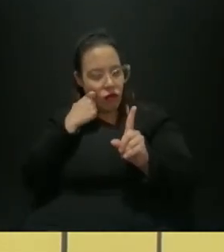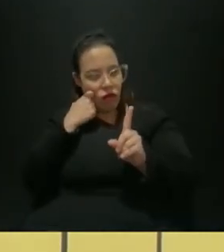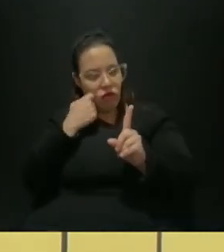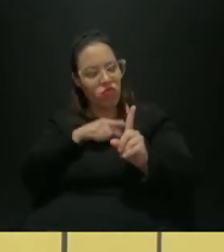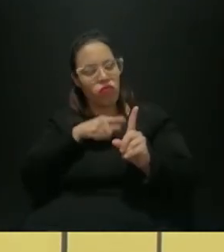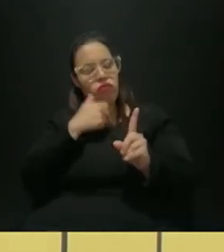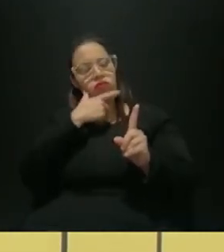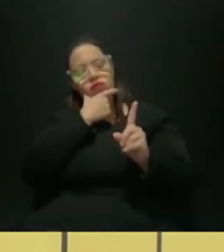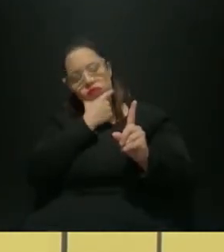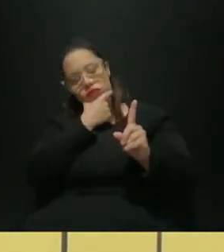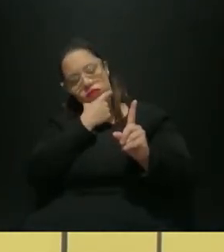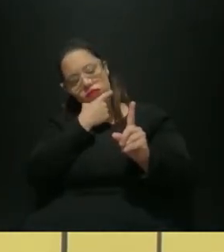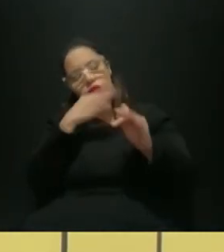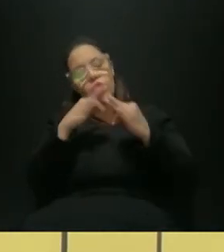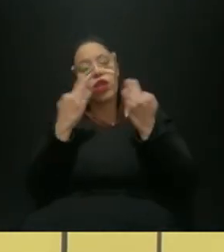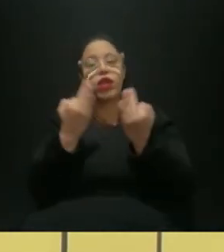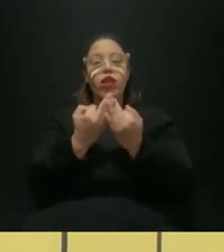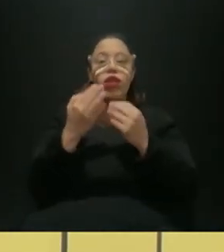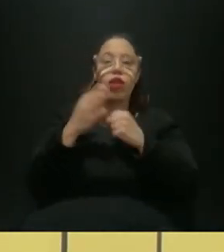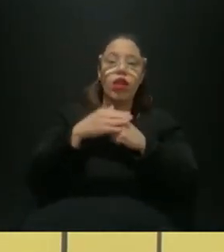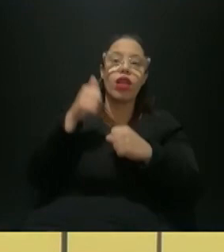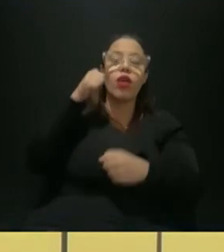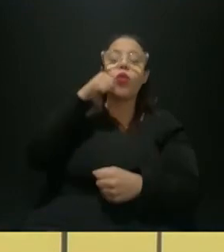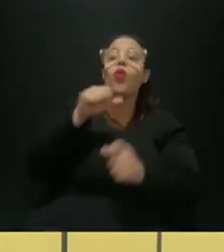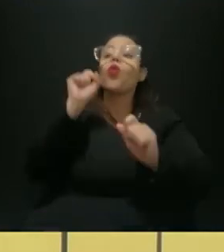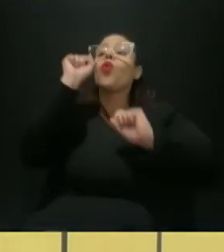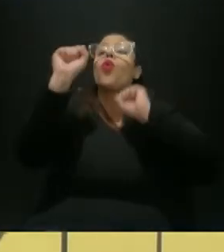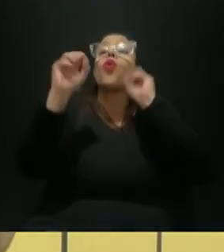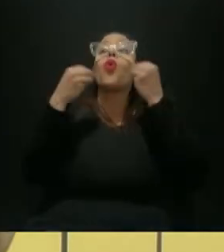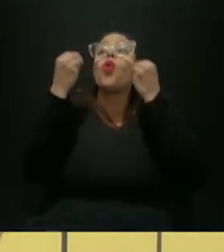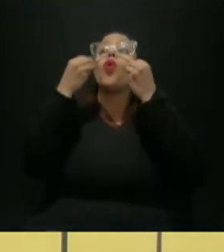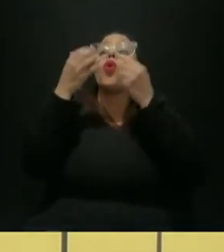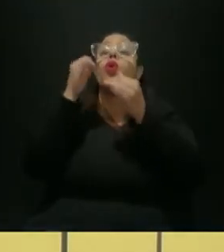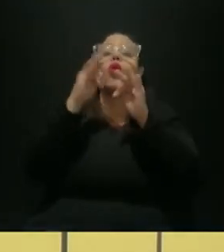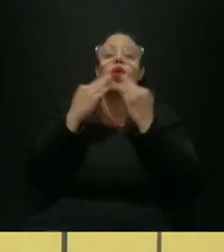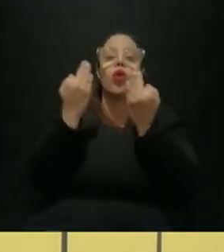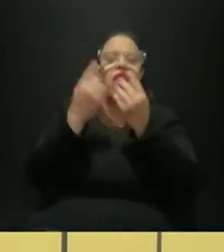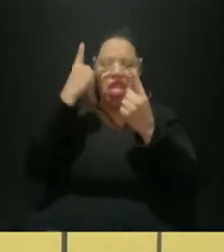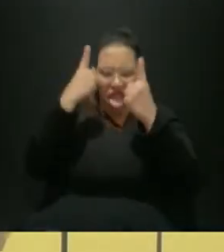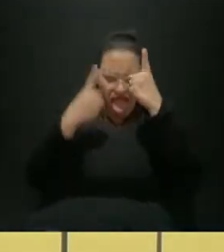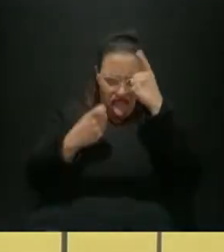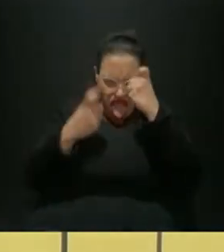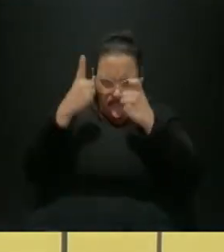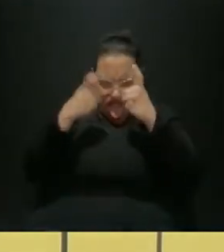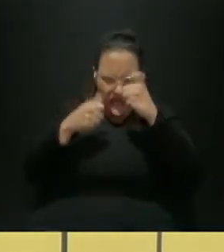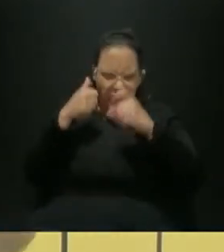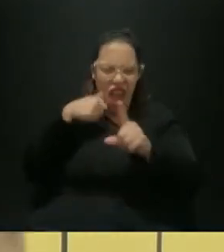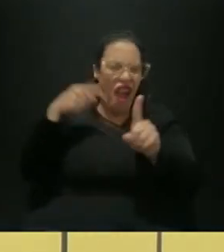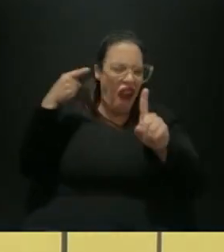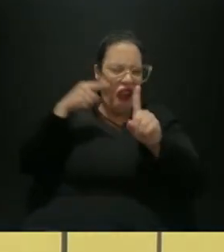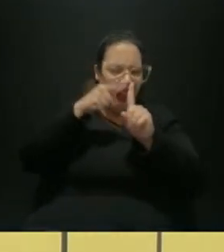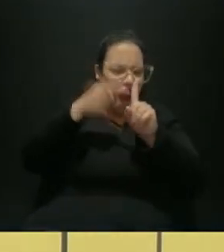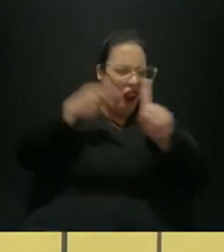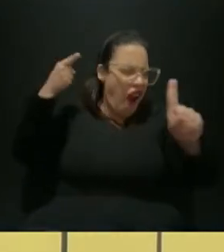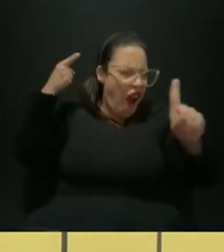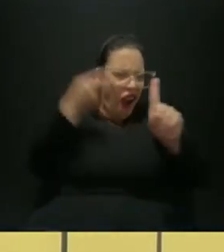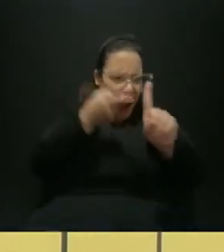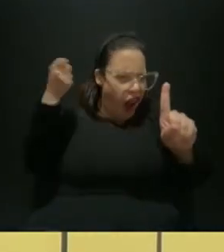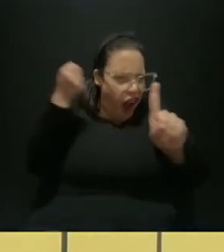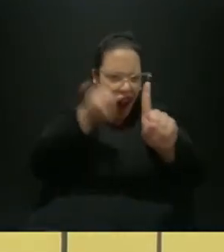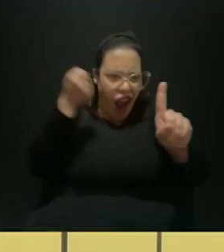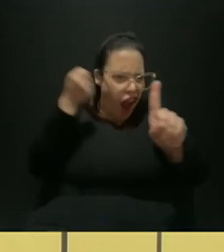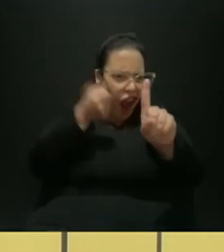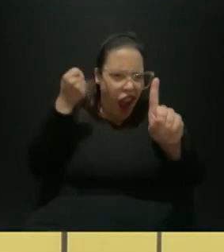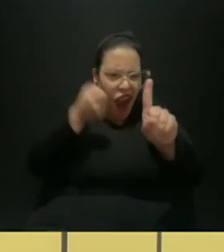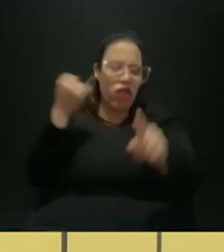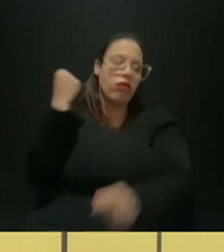tratada, como é que essa mulher é tratada, essa violência contra a mulher grávida, que leva realmente ao estresse tóxico, com